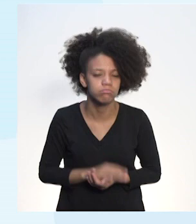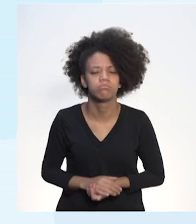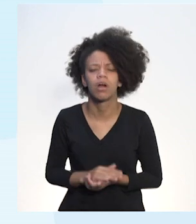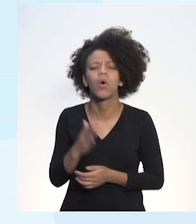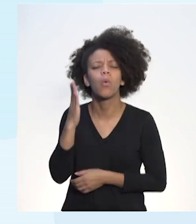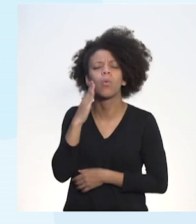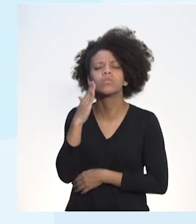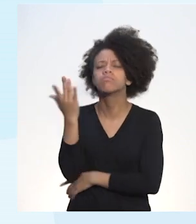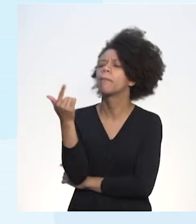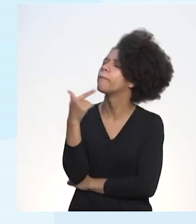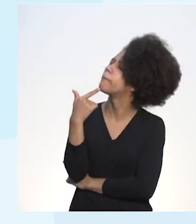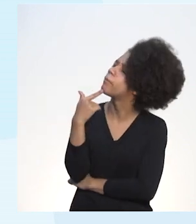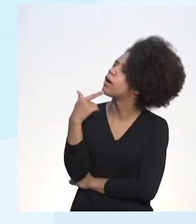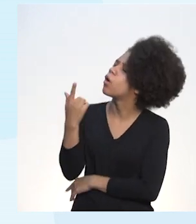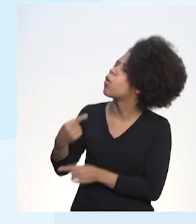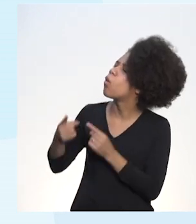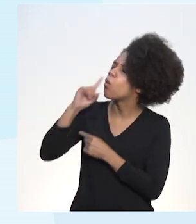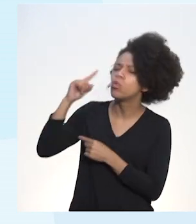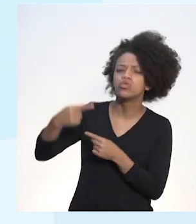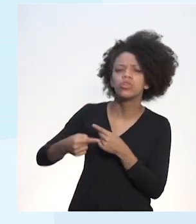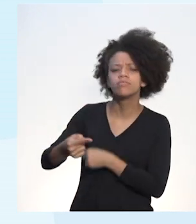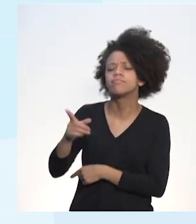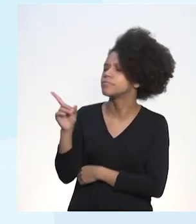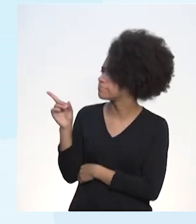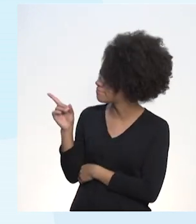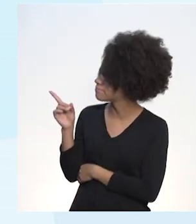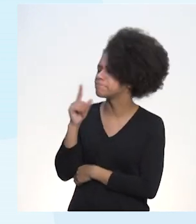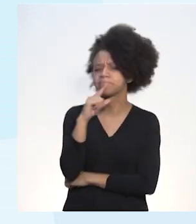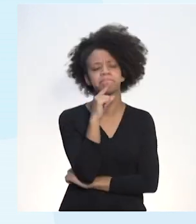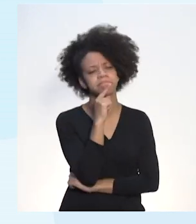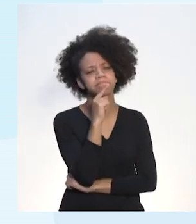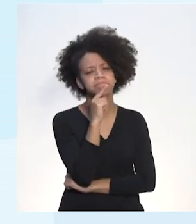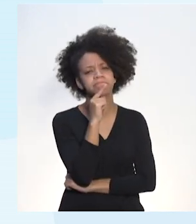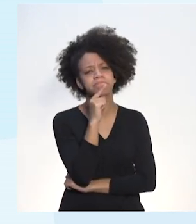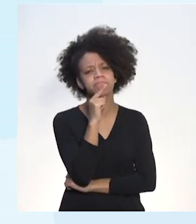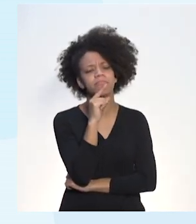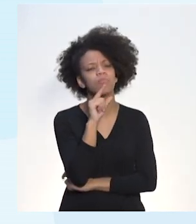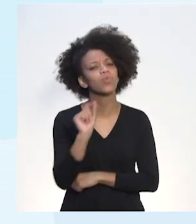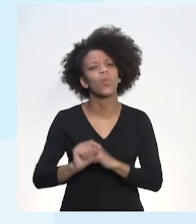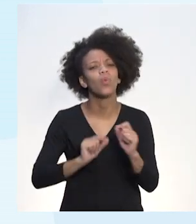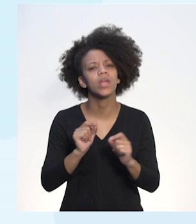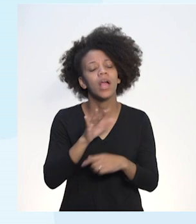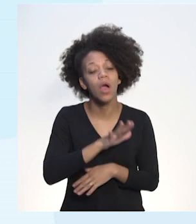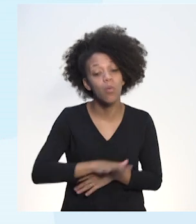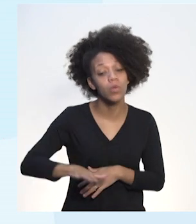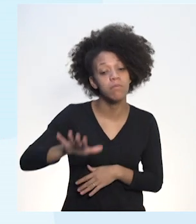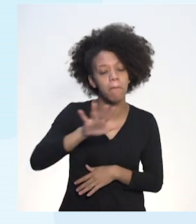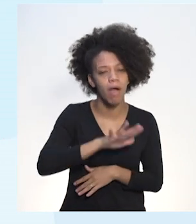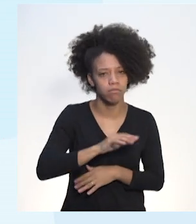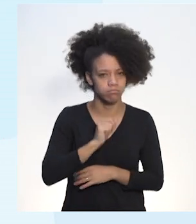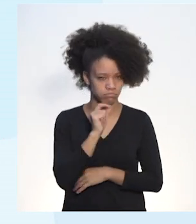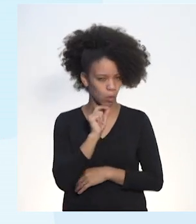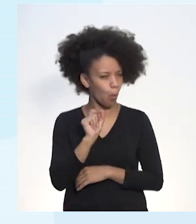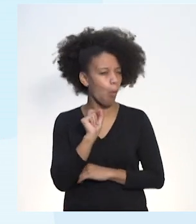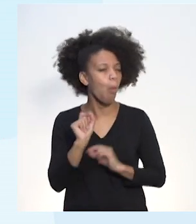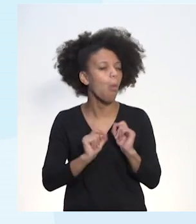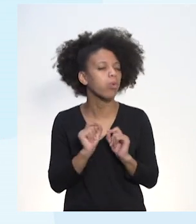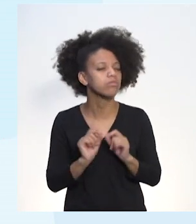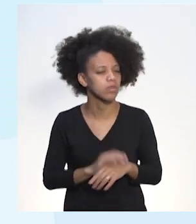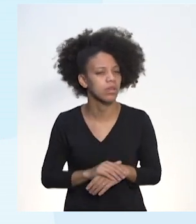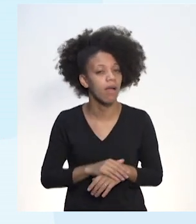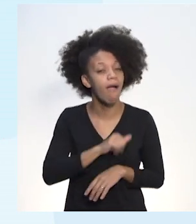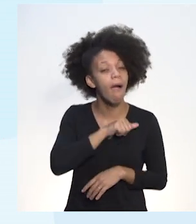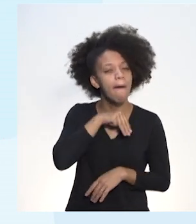saber os dias da semana. Vamos pensar assim. O que será o nosso espaço amostral?